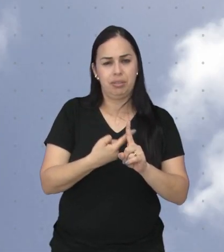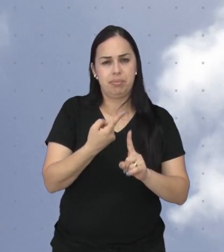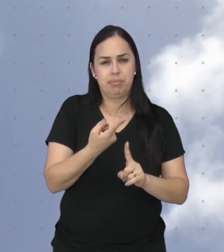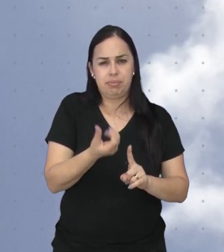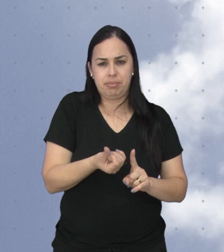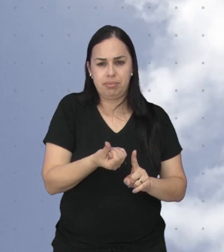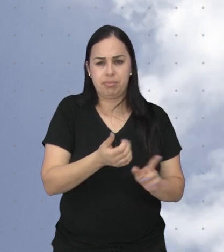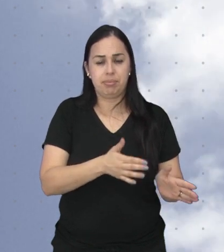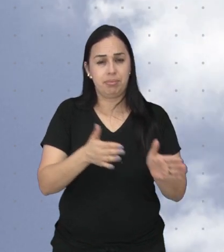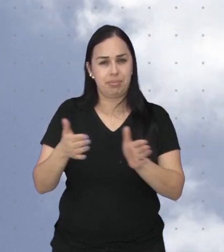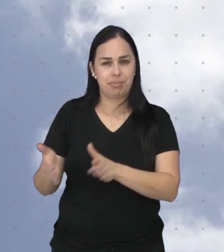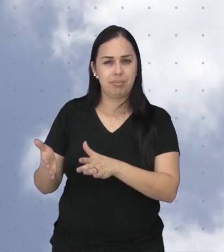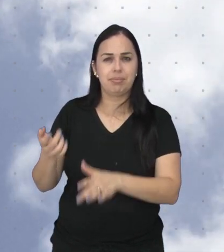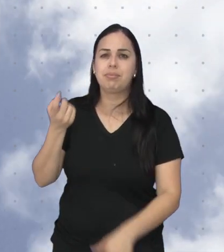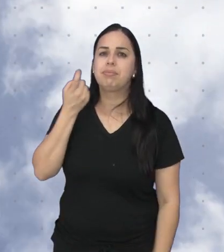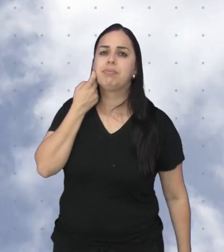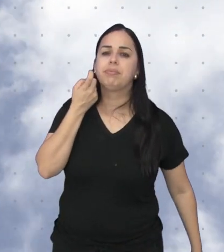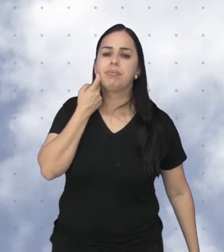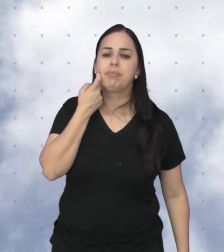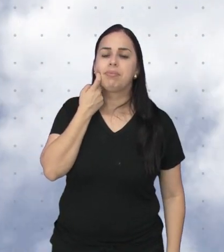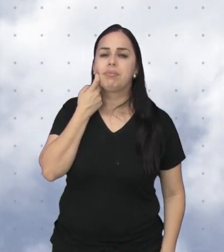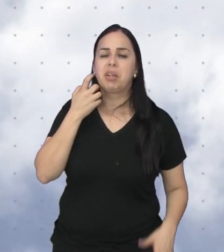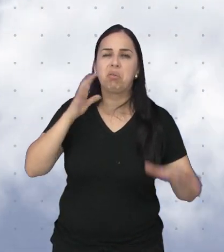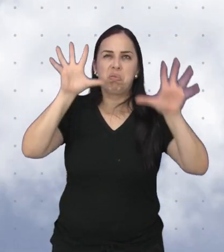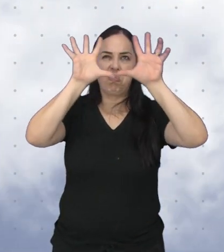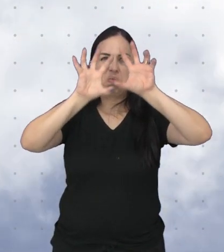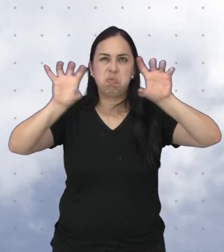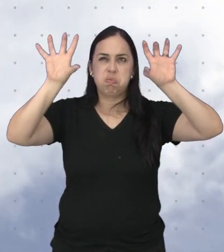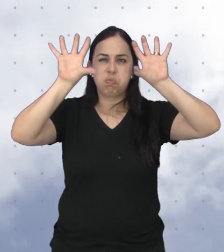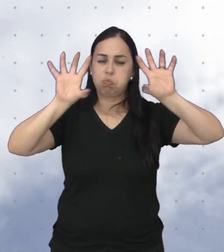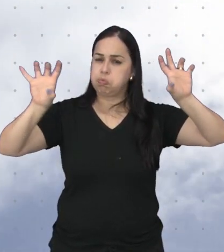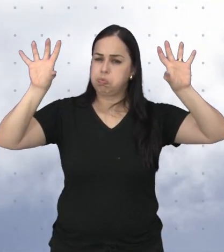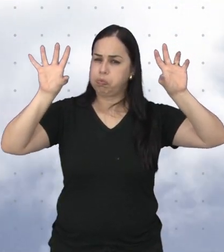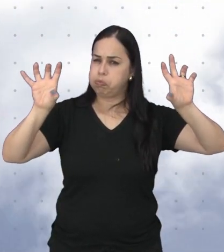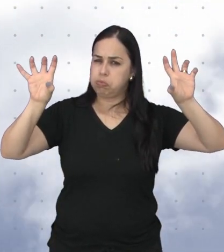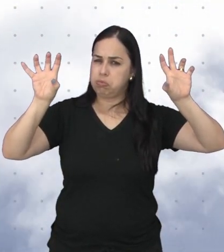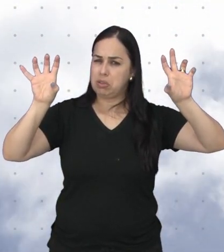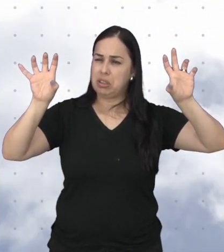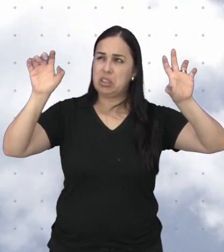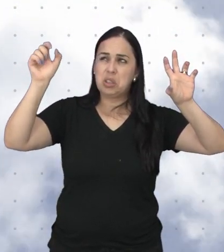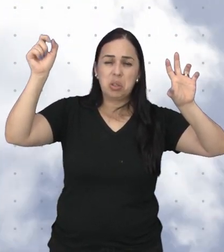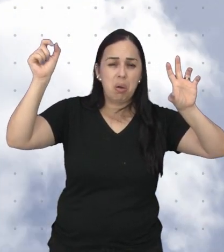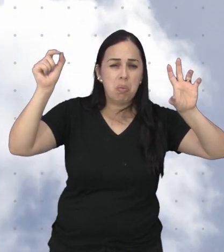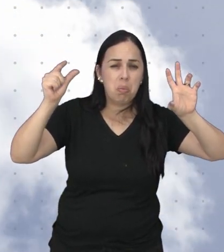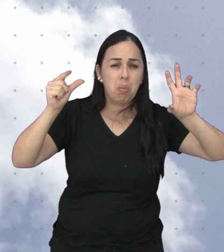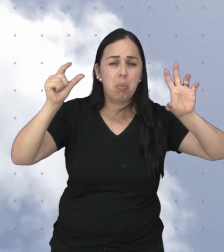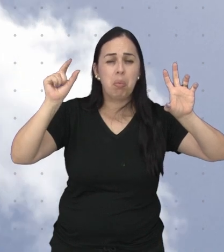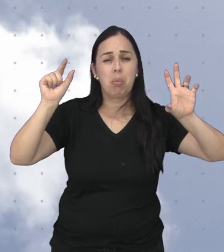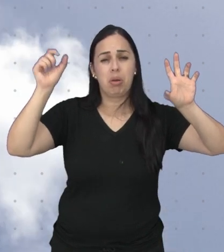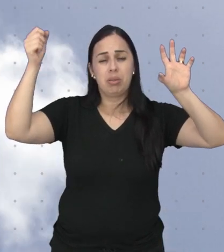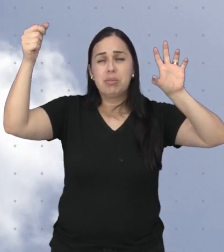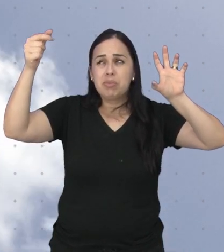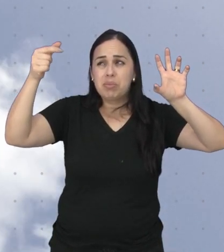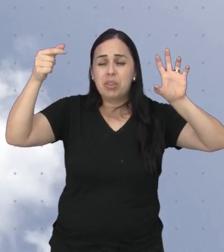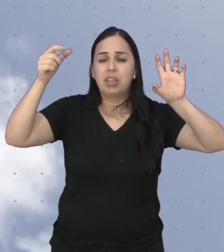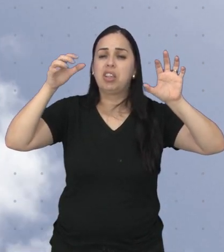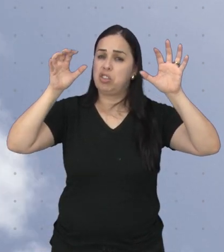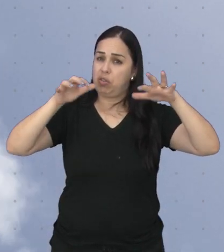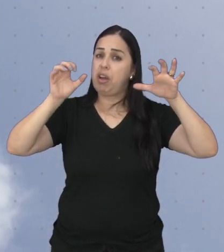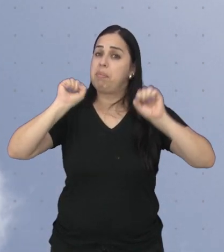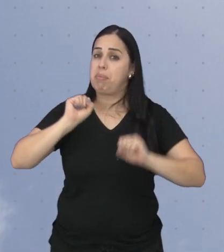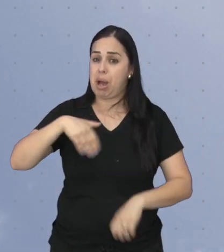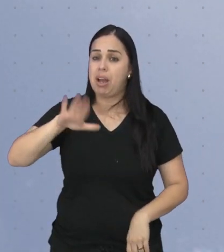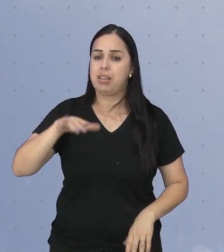graus e mínima de 16. A sexta-feira será nublada, com poucos períodos de sol e também deve chover. A máxima é